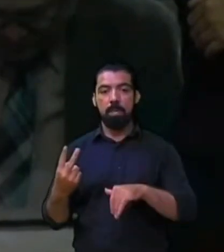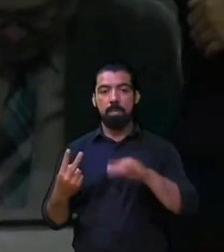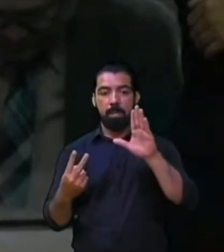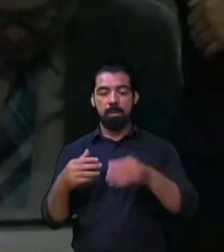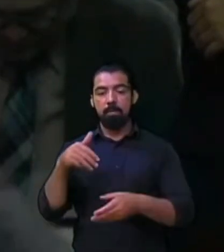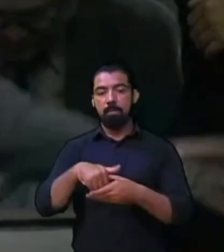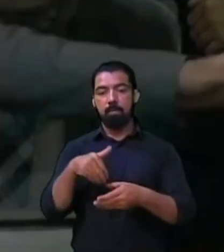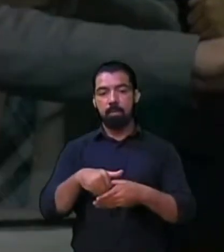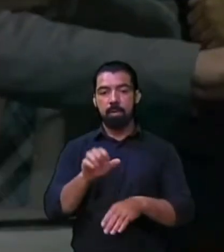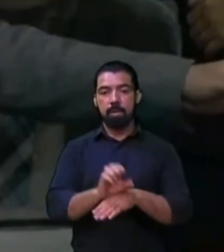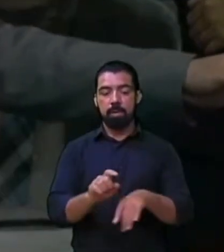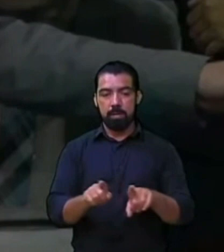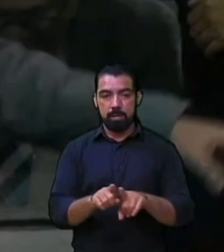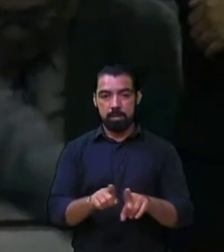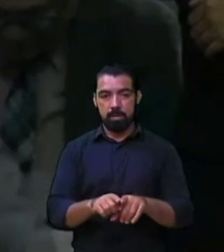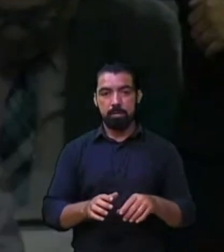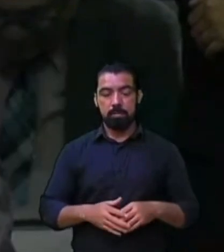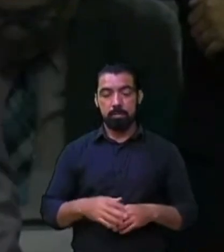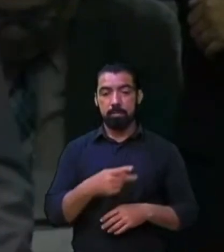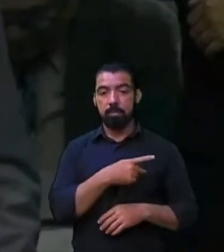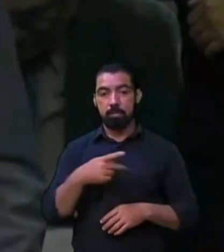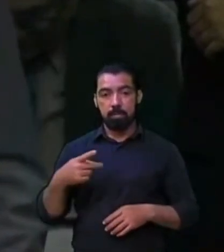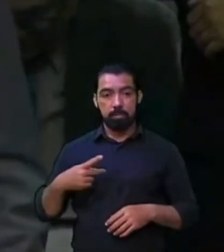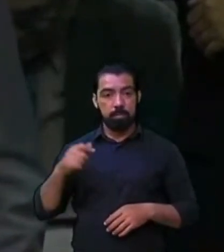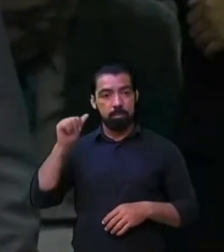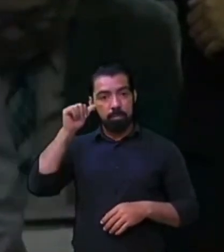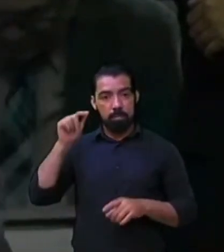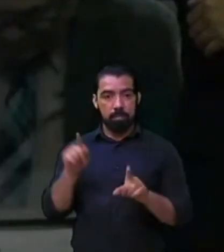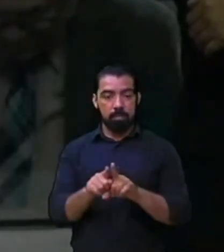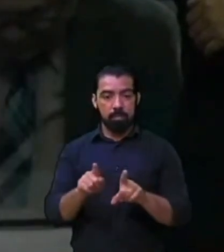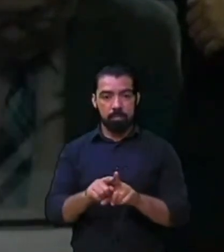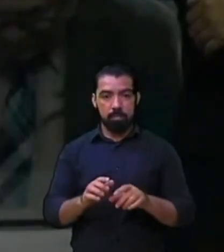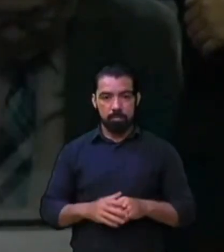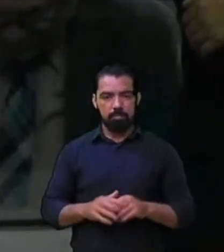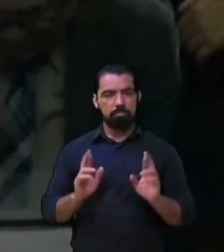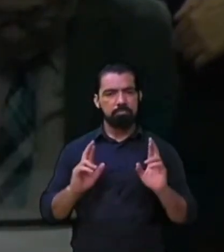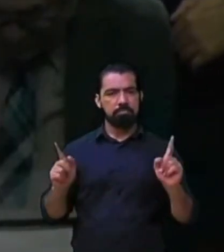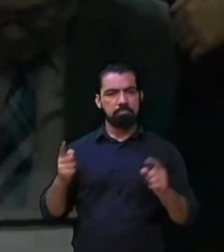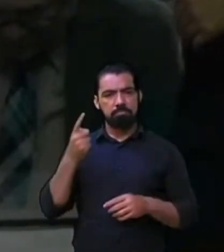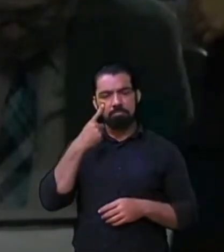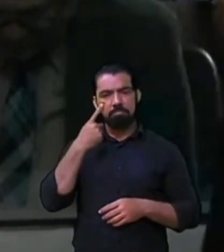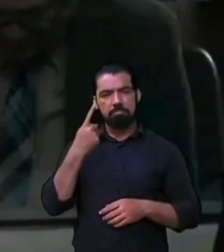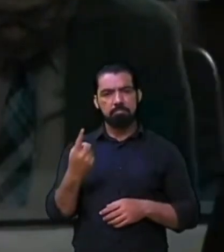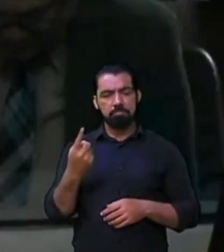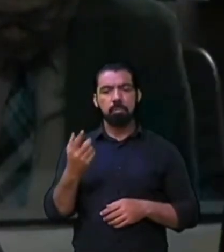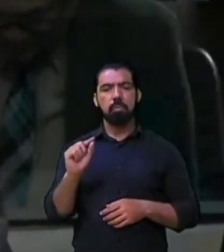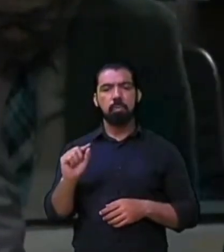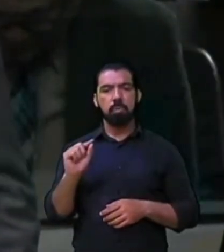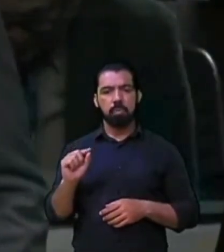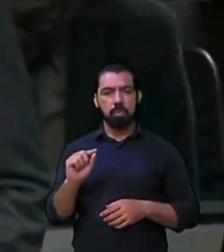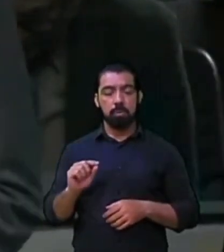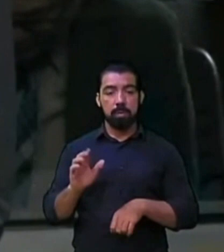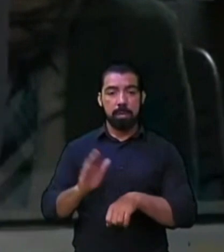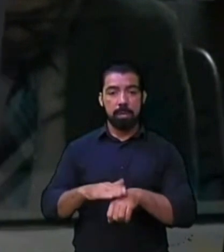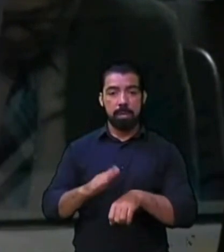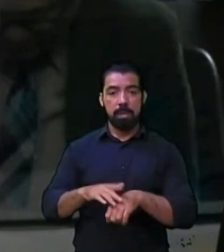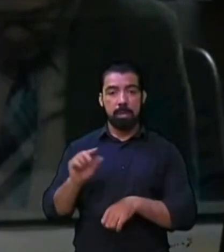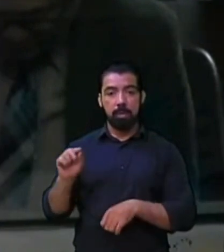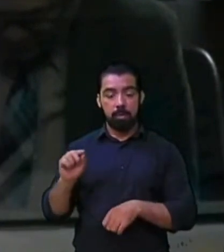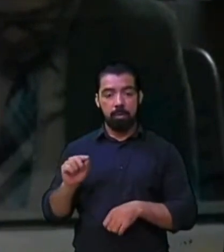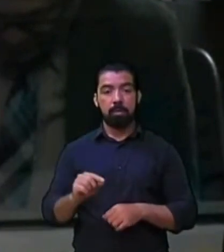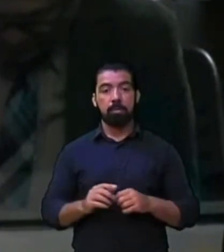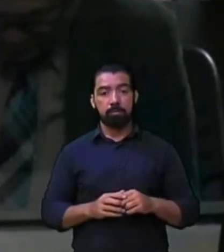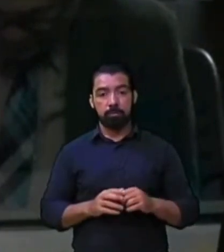Estado o deputado aits com quase 80.000 votos e é estranho que justamente após ter caçado quatro